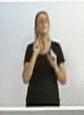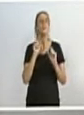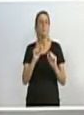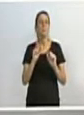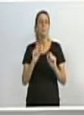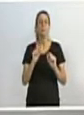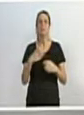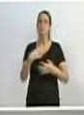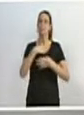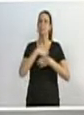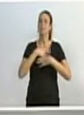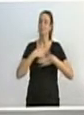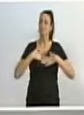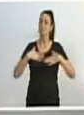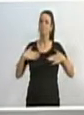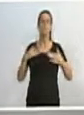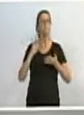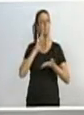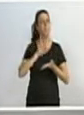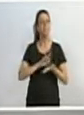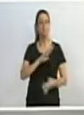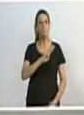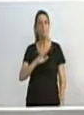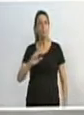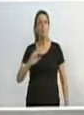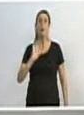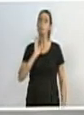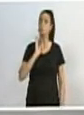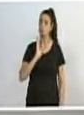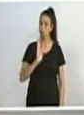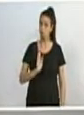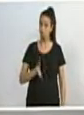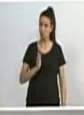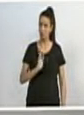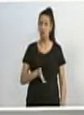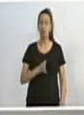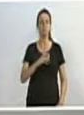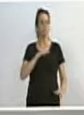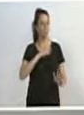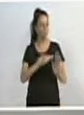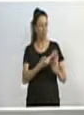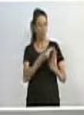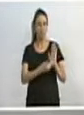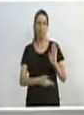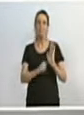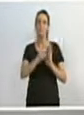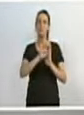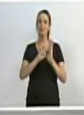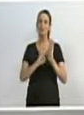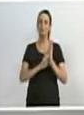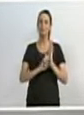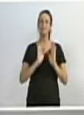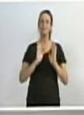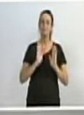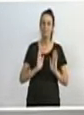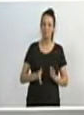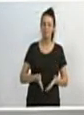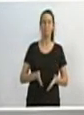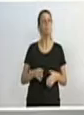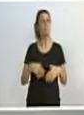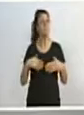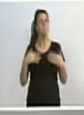grande saber que Blumenau hoje já está praticamente com esse estatuto, né, formalizado. Então,